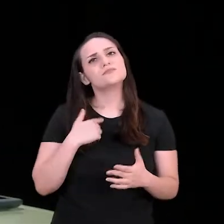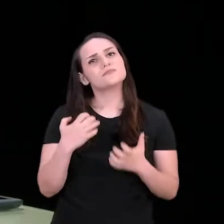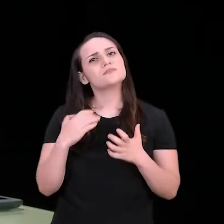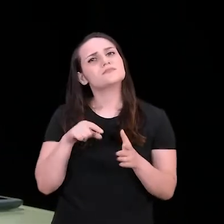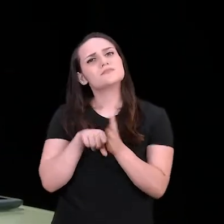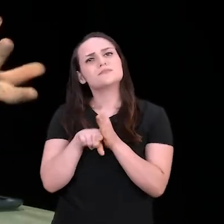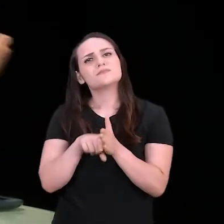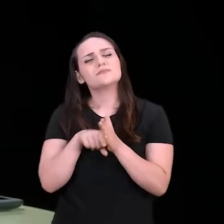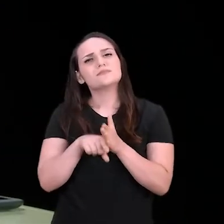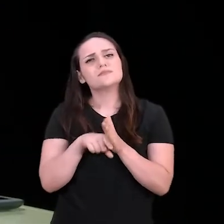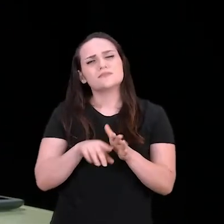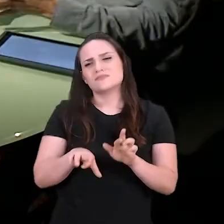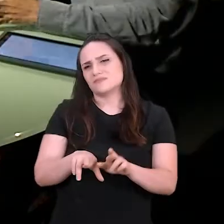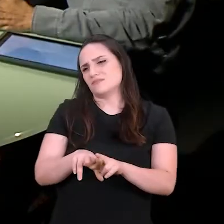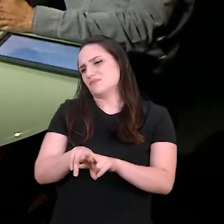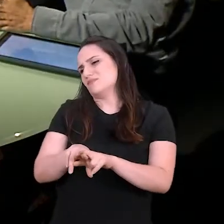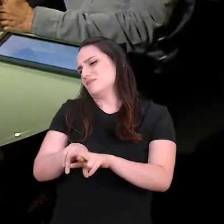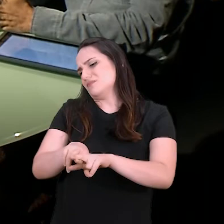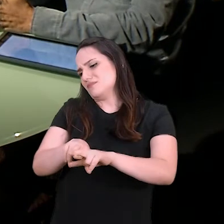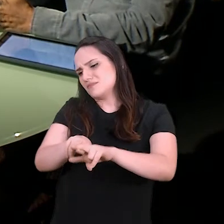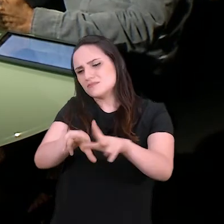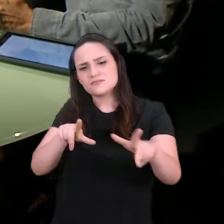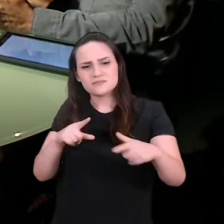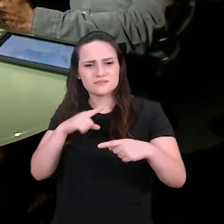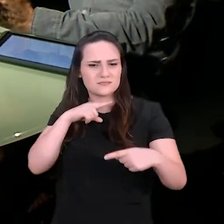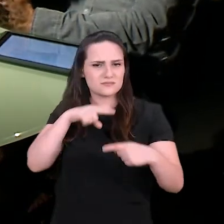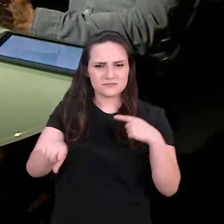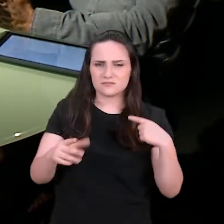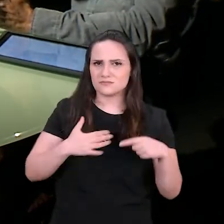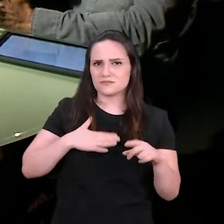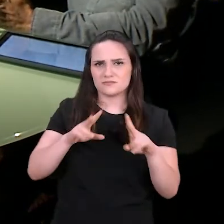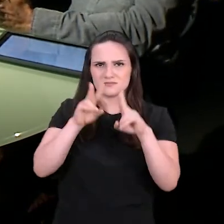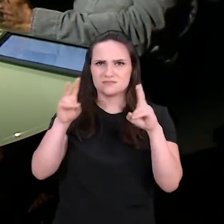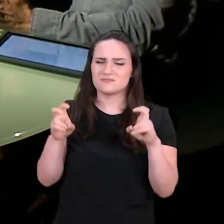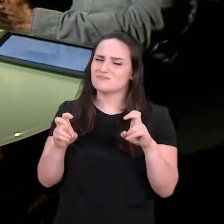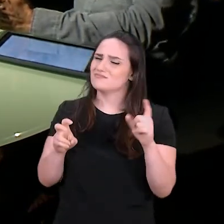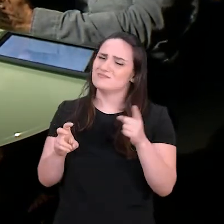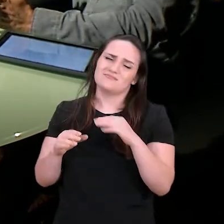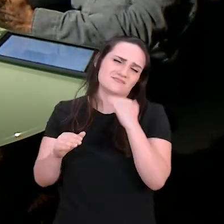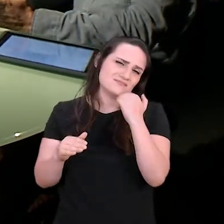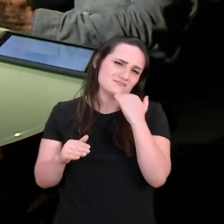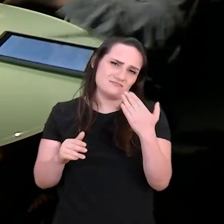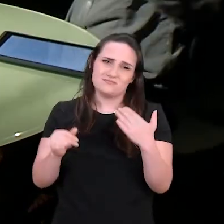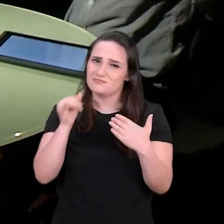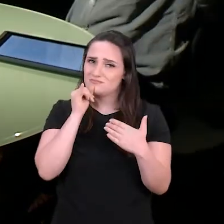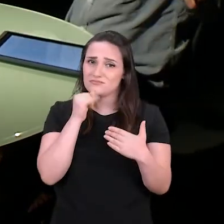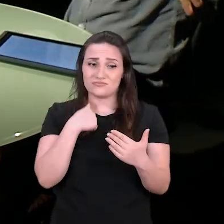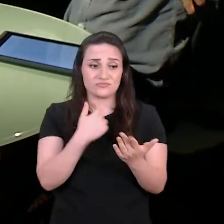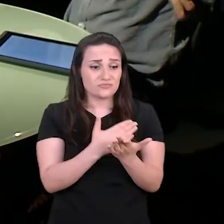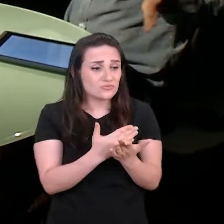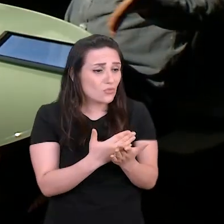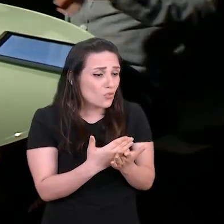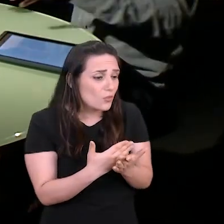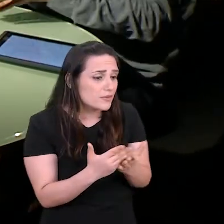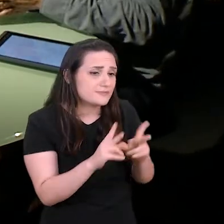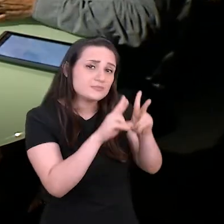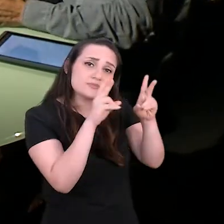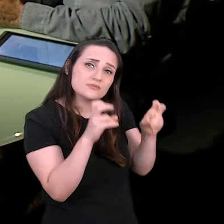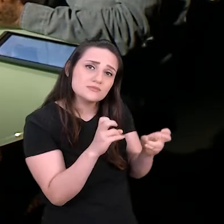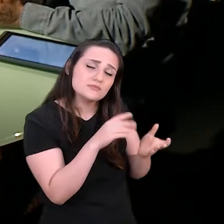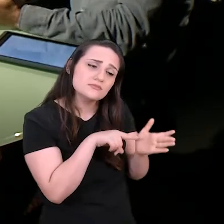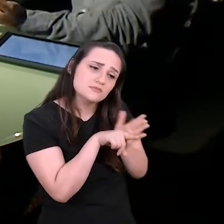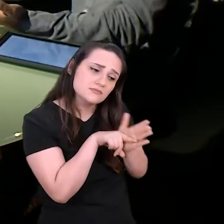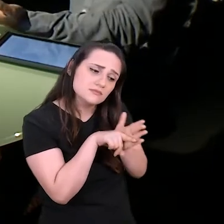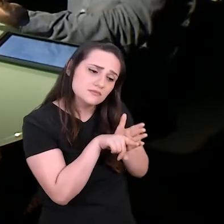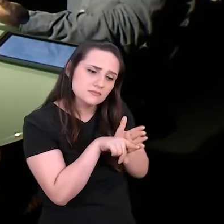que não tem nada a ver comigo. Vai ser difícil, porque ela vai se impor, né? No meu histórico de pesquisa, o que eu acabei pesquisando